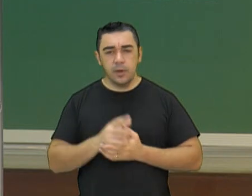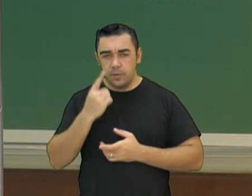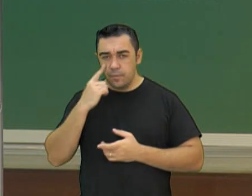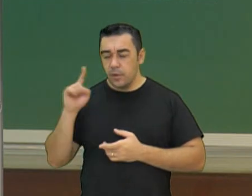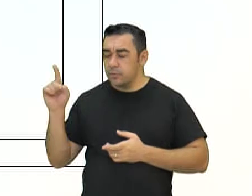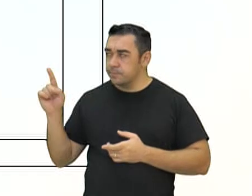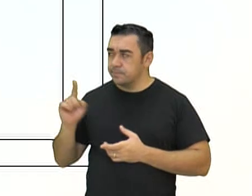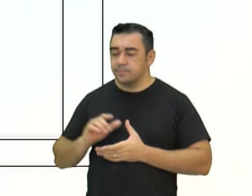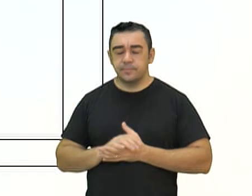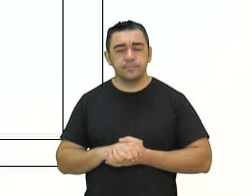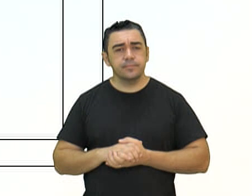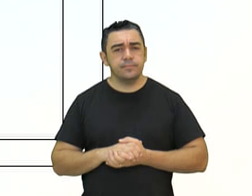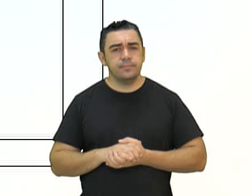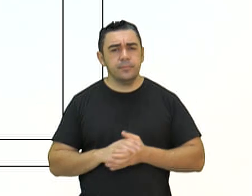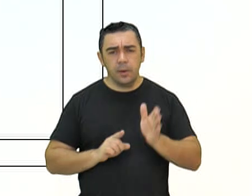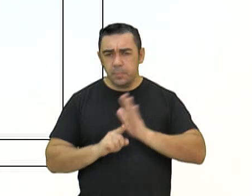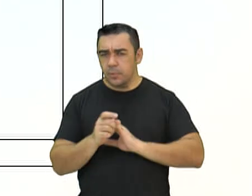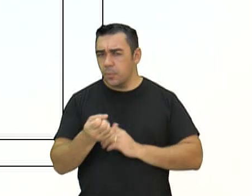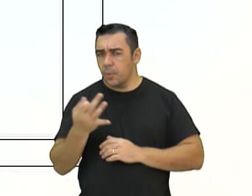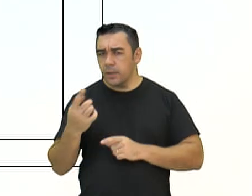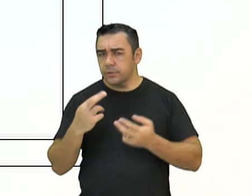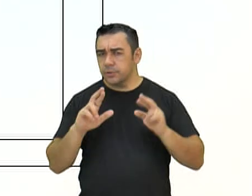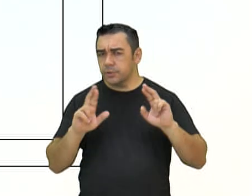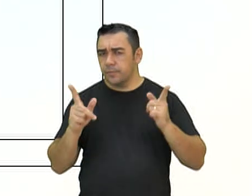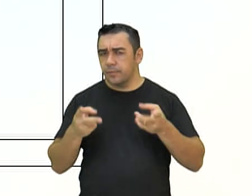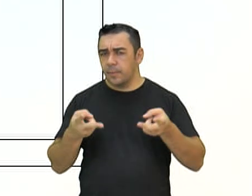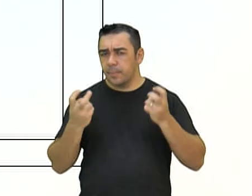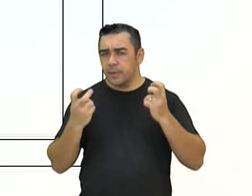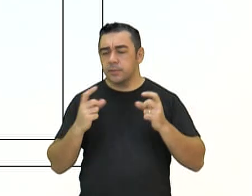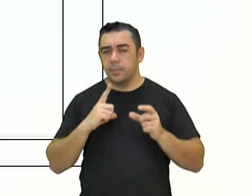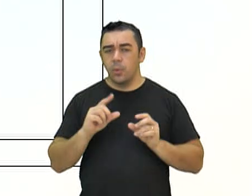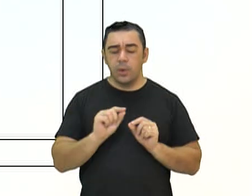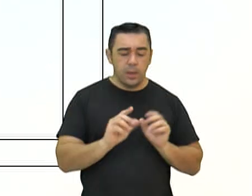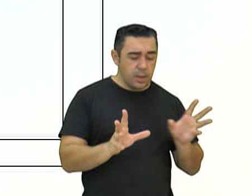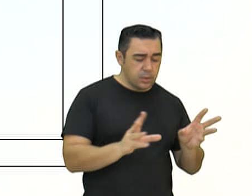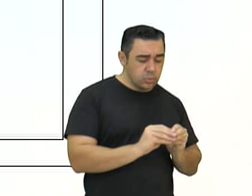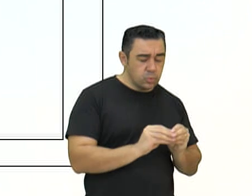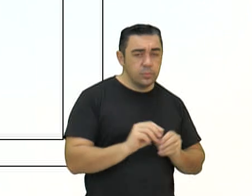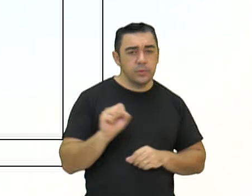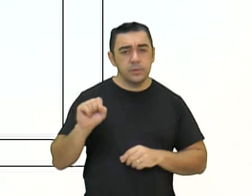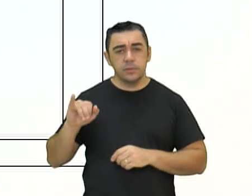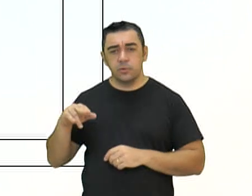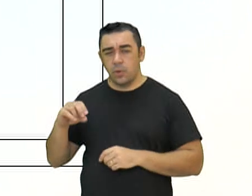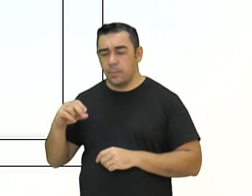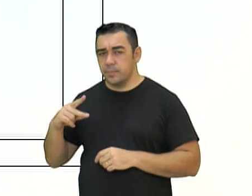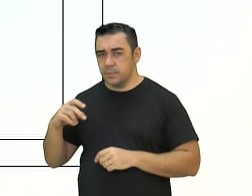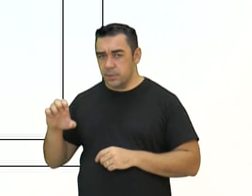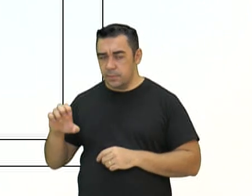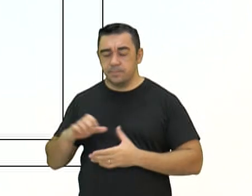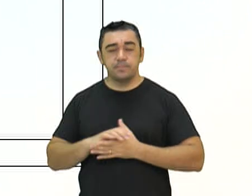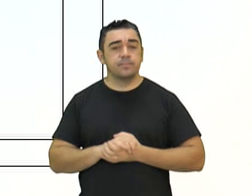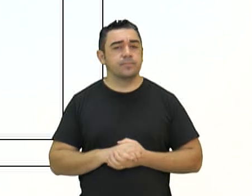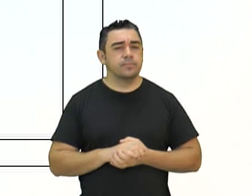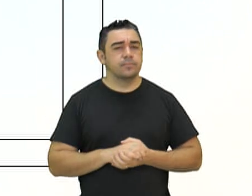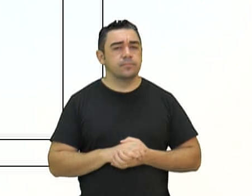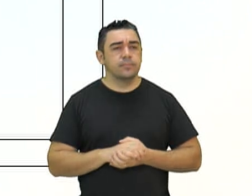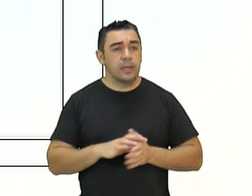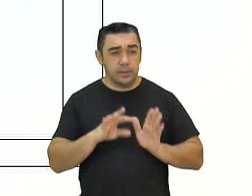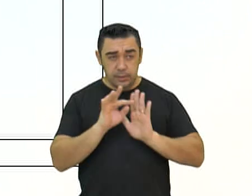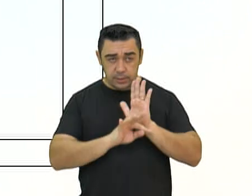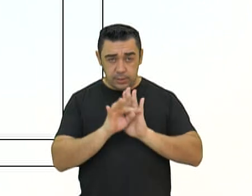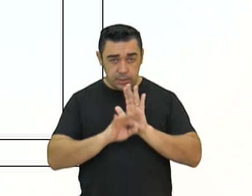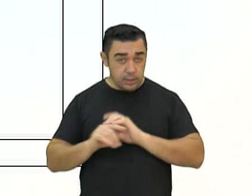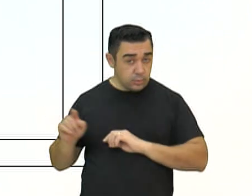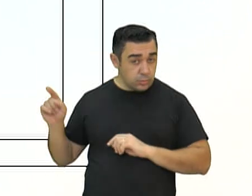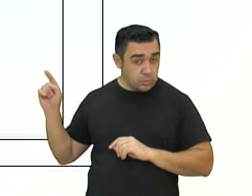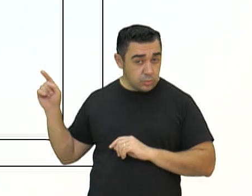enunciado. Quais são as diferenças percebidas entre resumo e sinopse? Observem ali o textinho que está ali